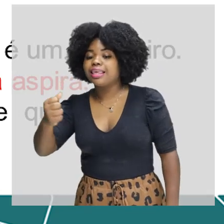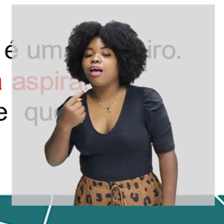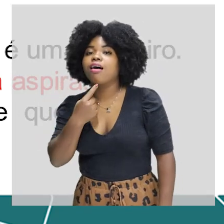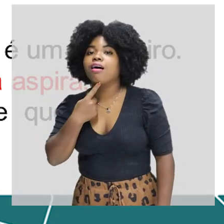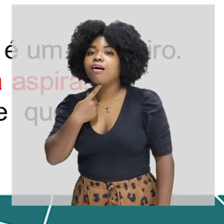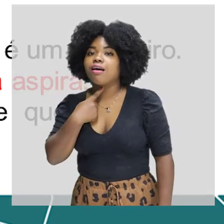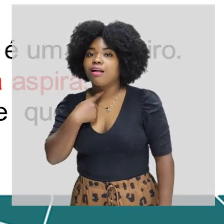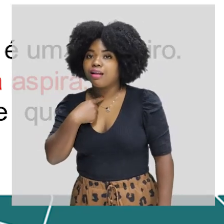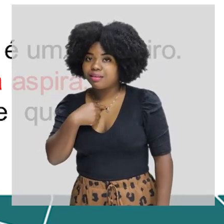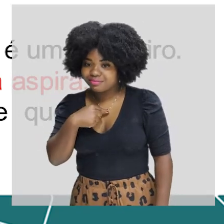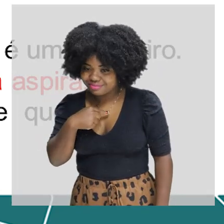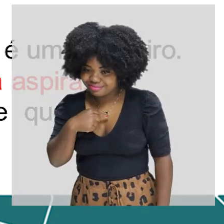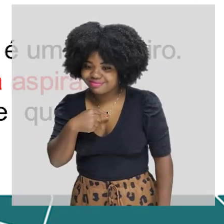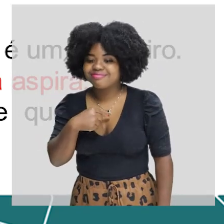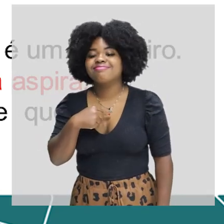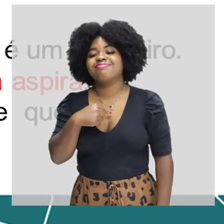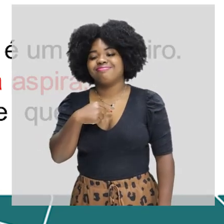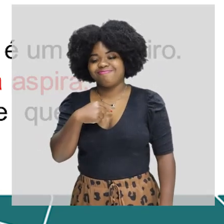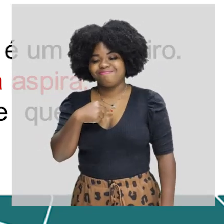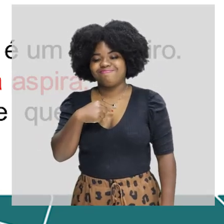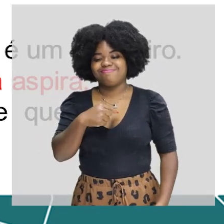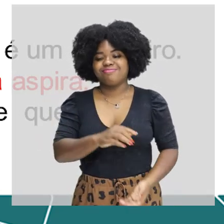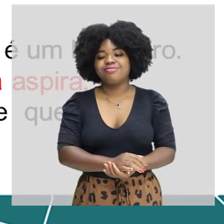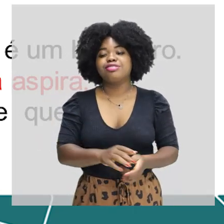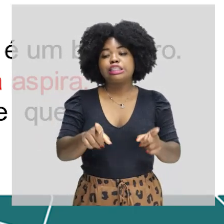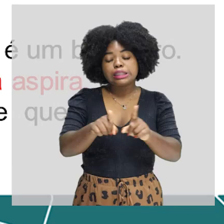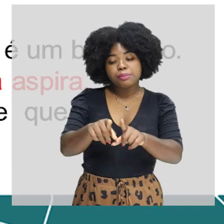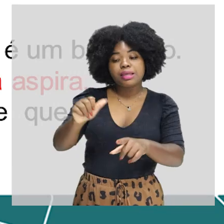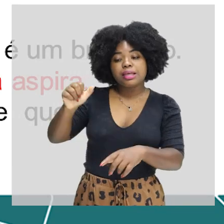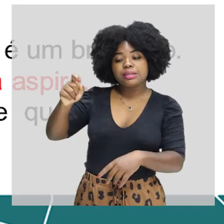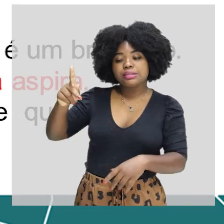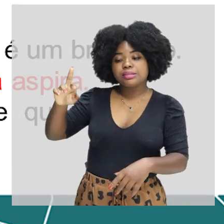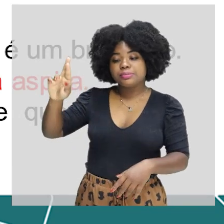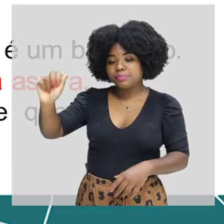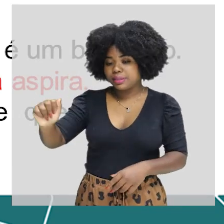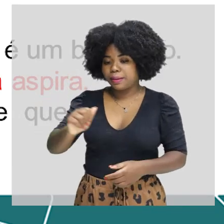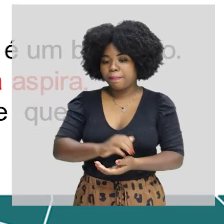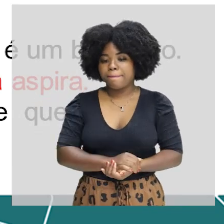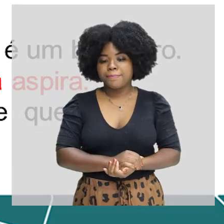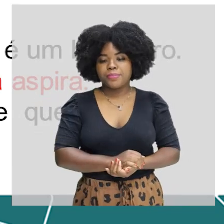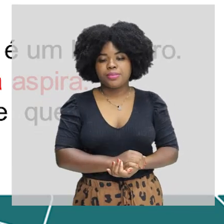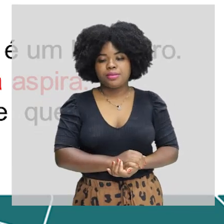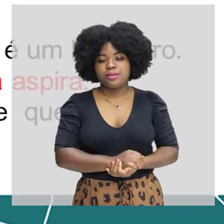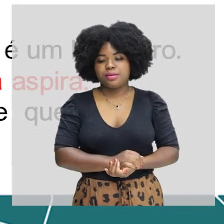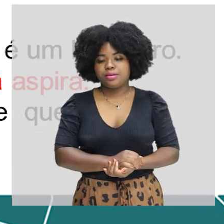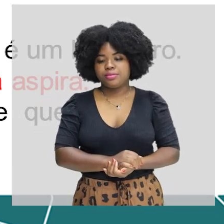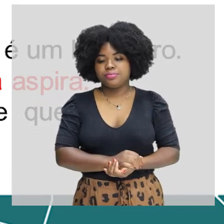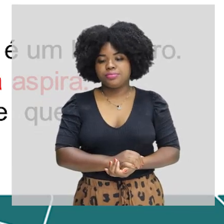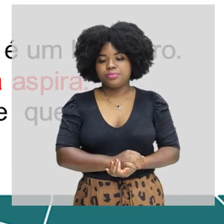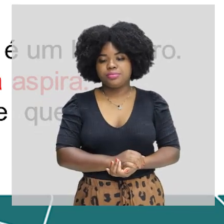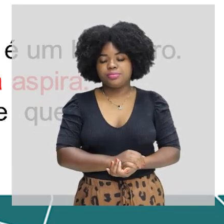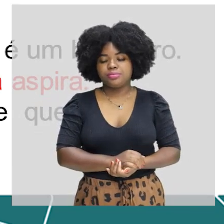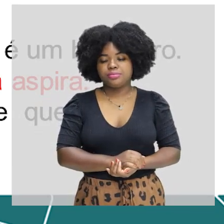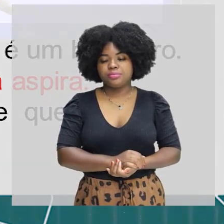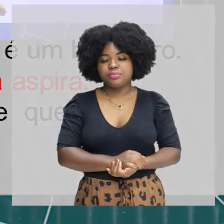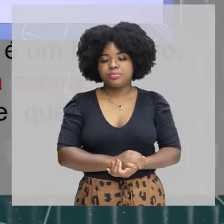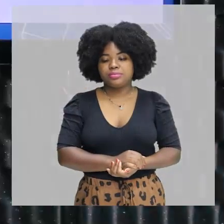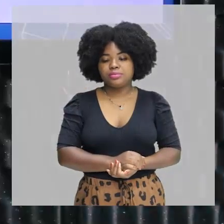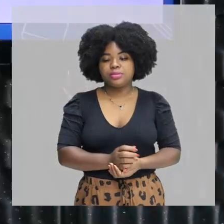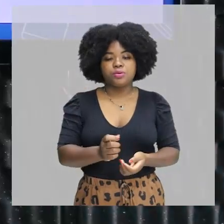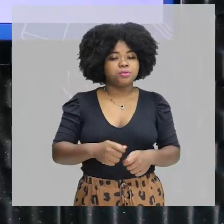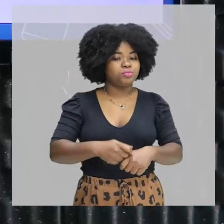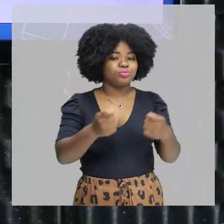ela e a ela aspira. Tá certo? Aqui eu não poderia